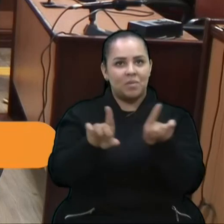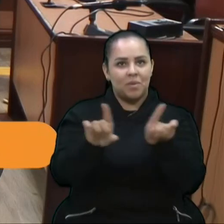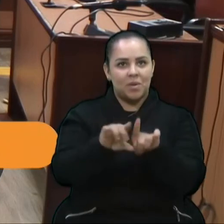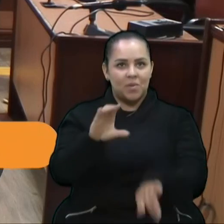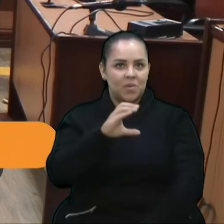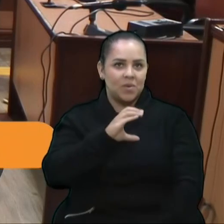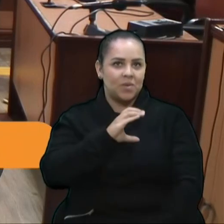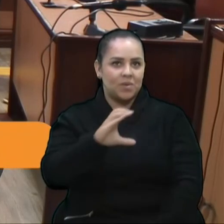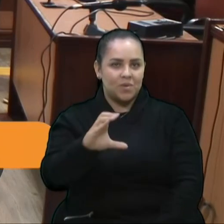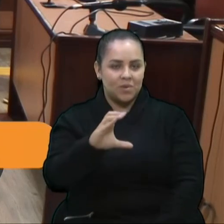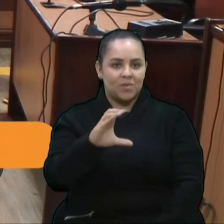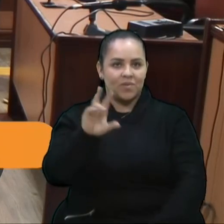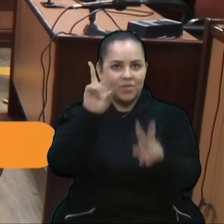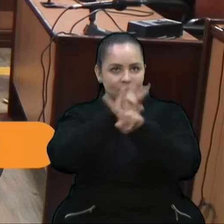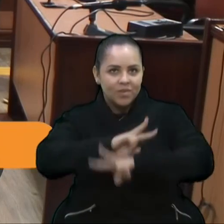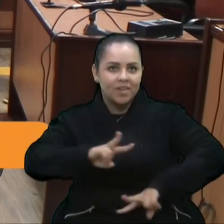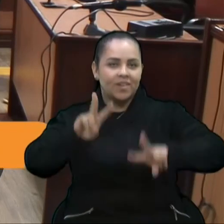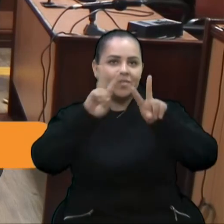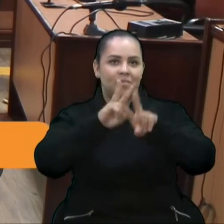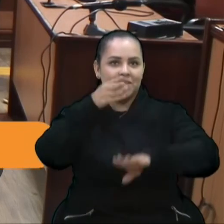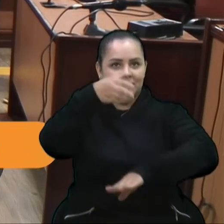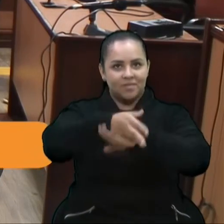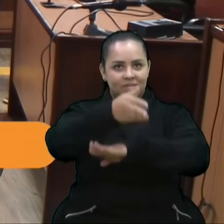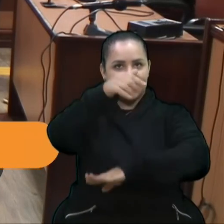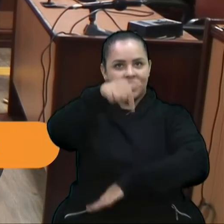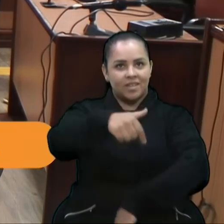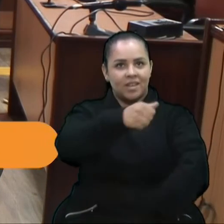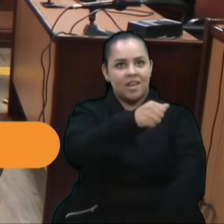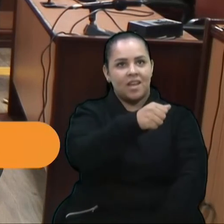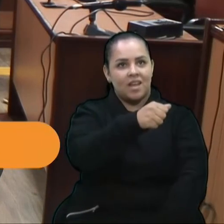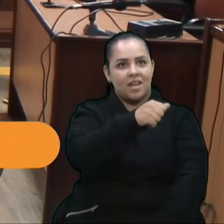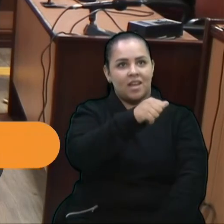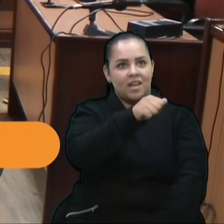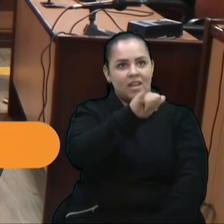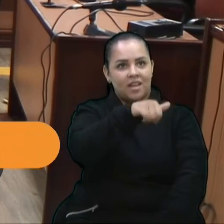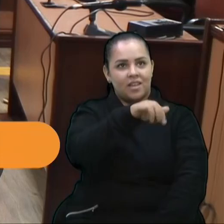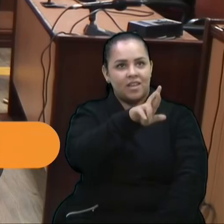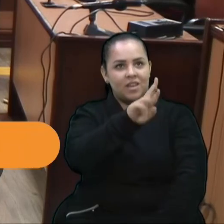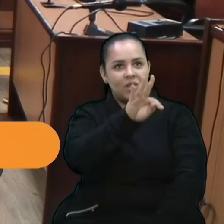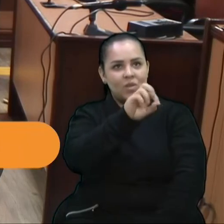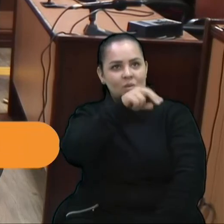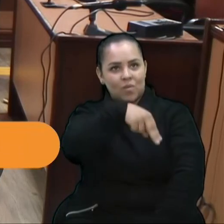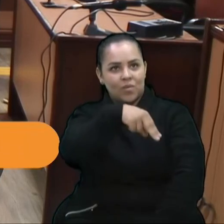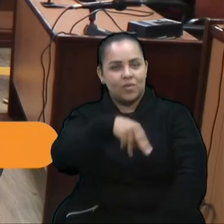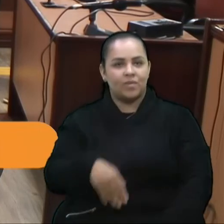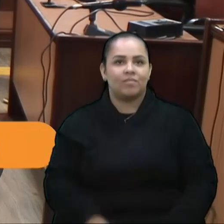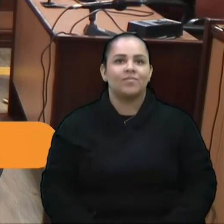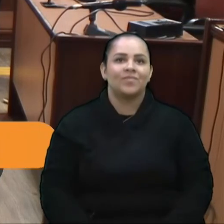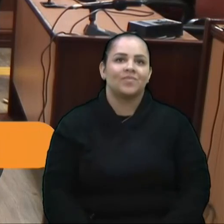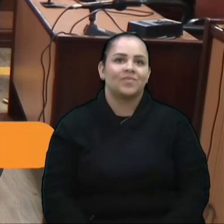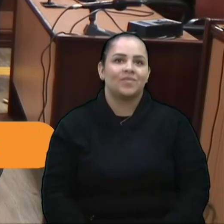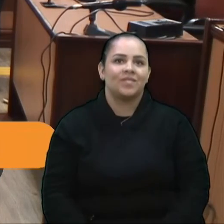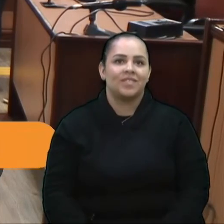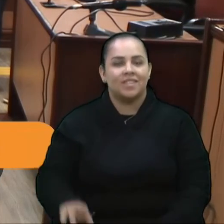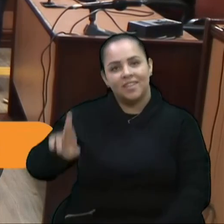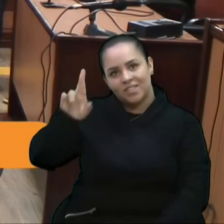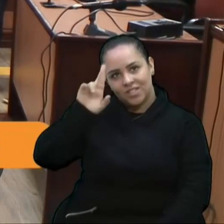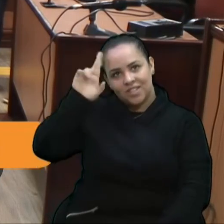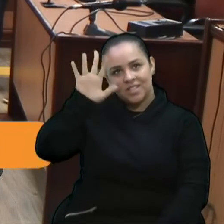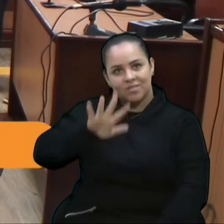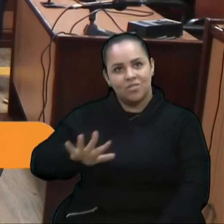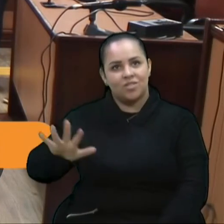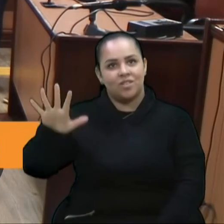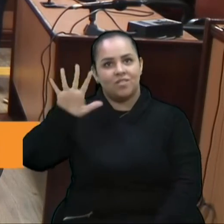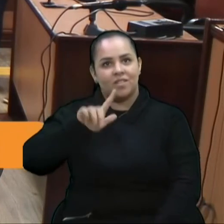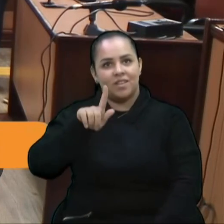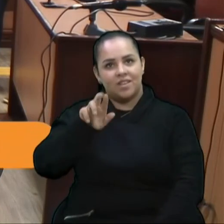coordenador audiovisual, que está aqui, Ayrton Neto. Olá, o Ayrton. E a direção geral da